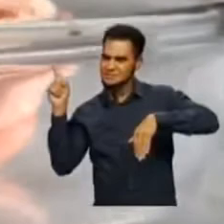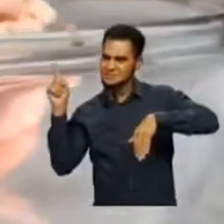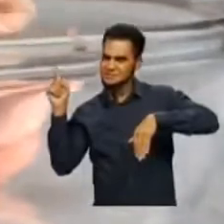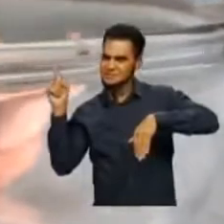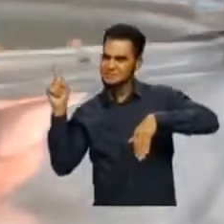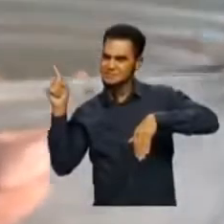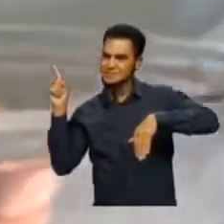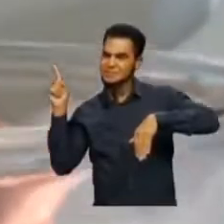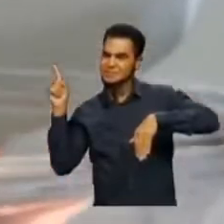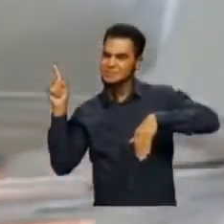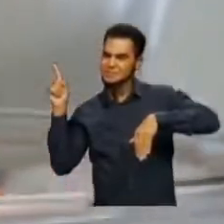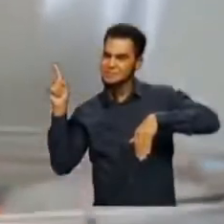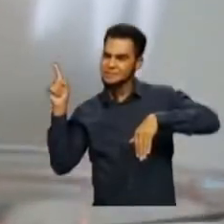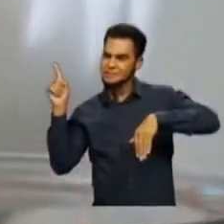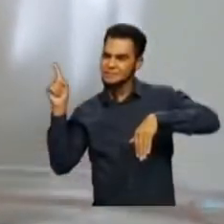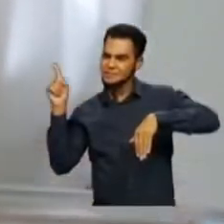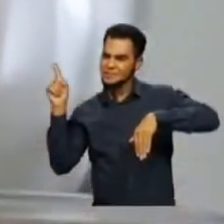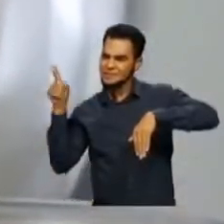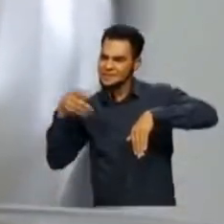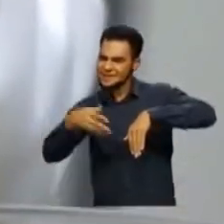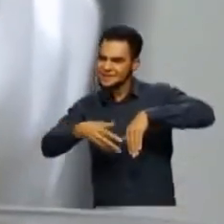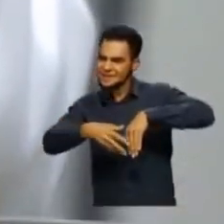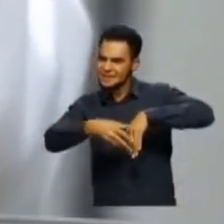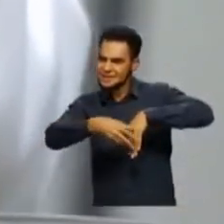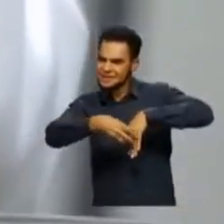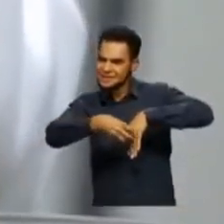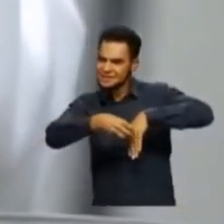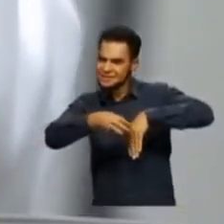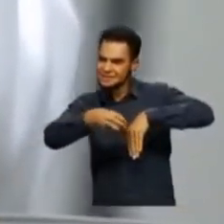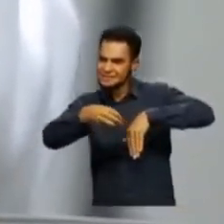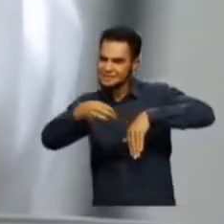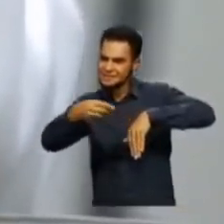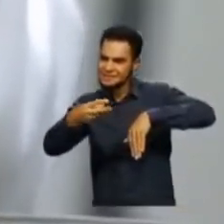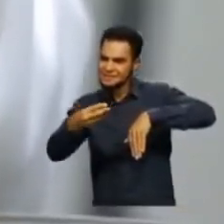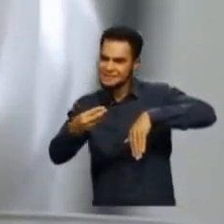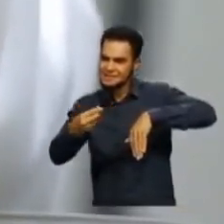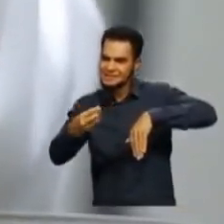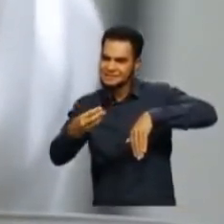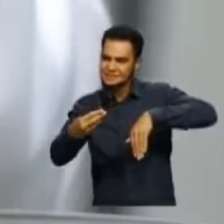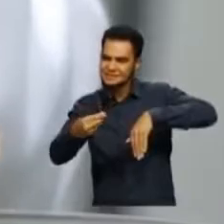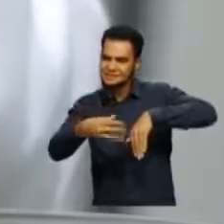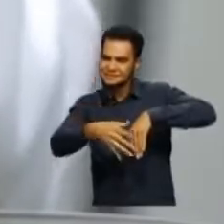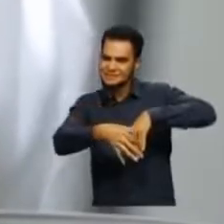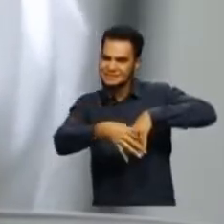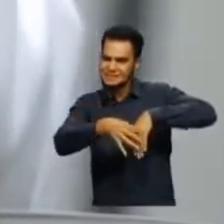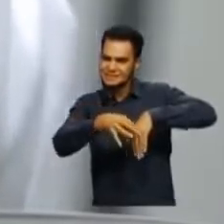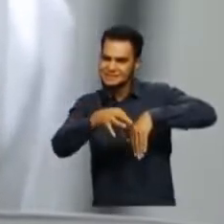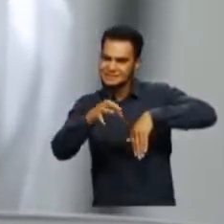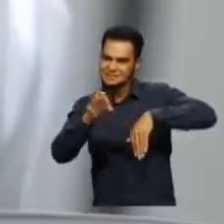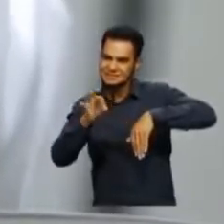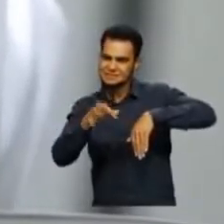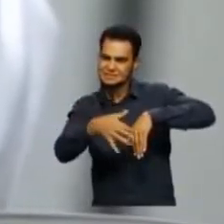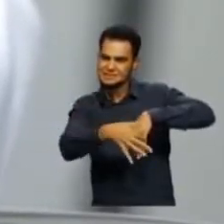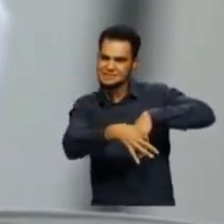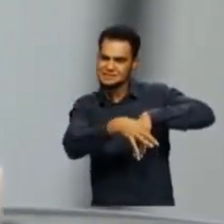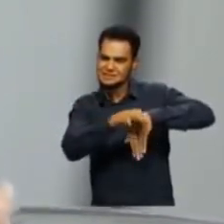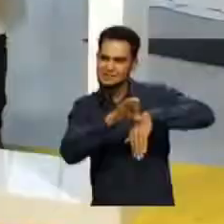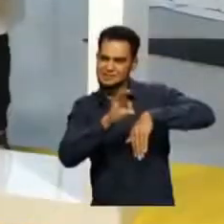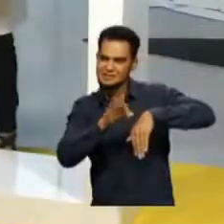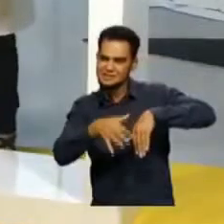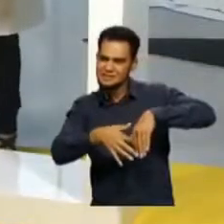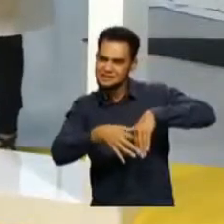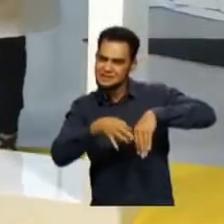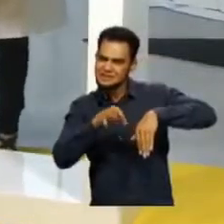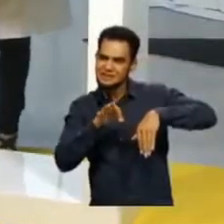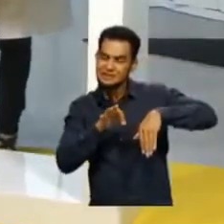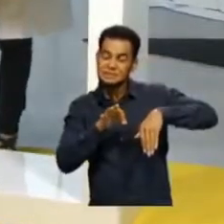aqui. É uma membrana bem fininha, elástica. Se você ver, ela tem uma certa elasticidade. E essa pleura,